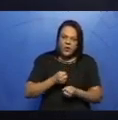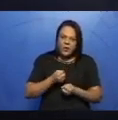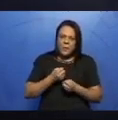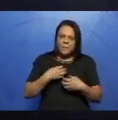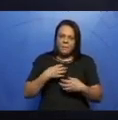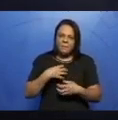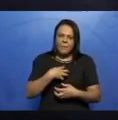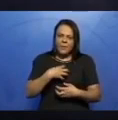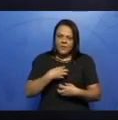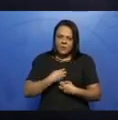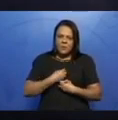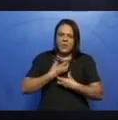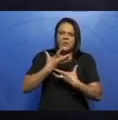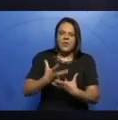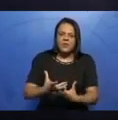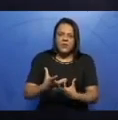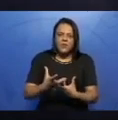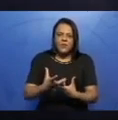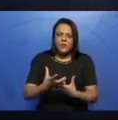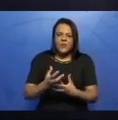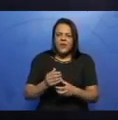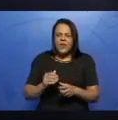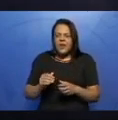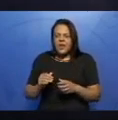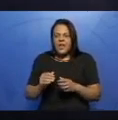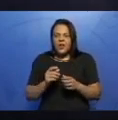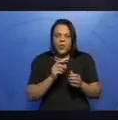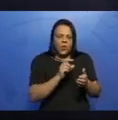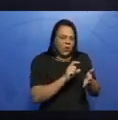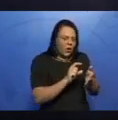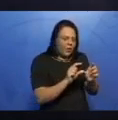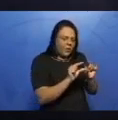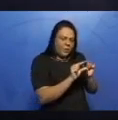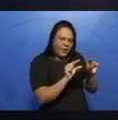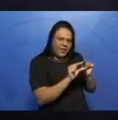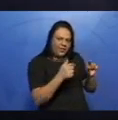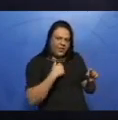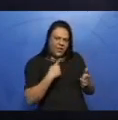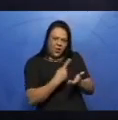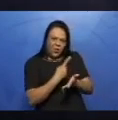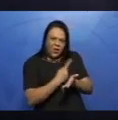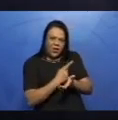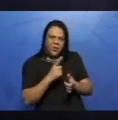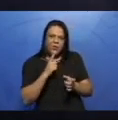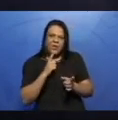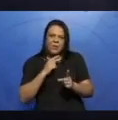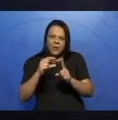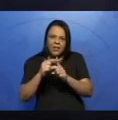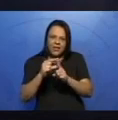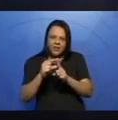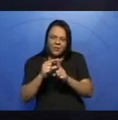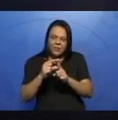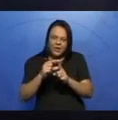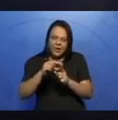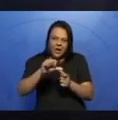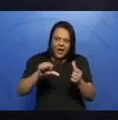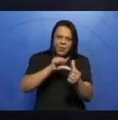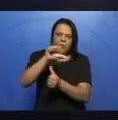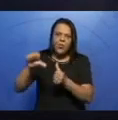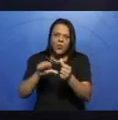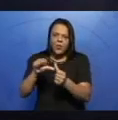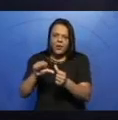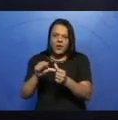na verdade, eu queria dizer, ok? Também para enfatizar, realçar o que é dito.